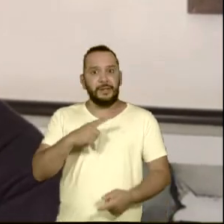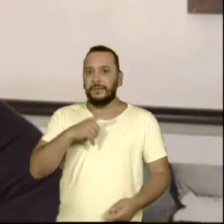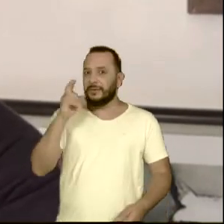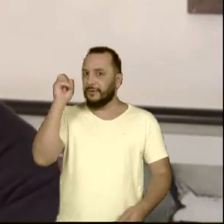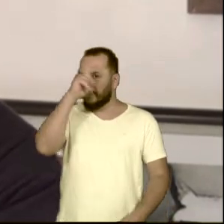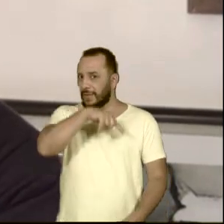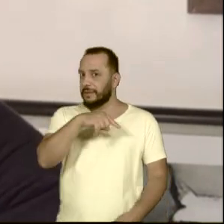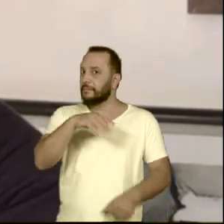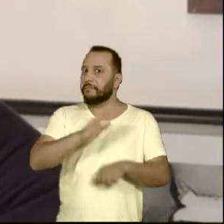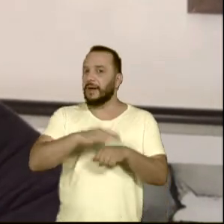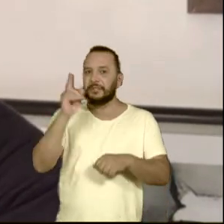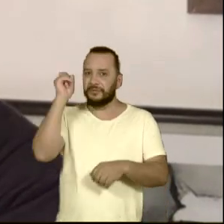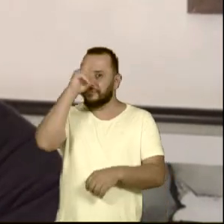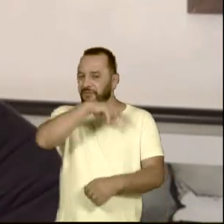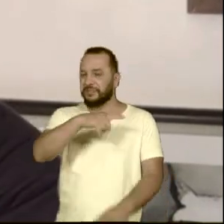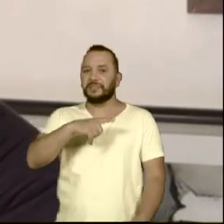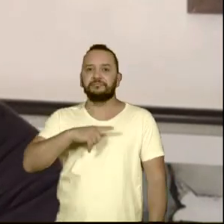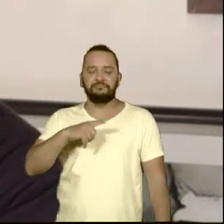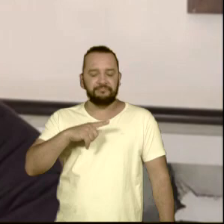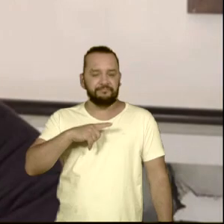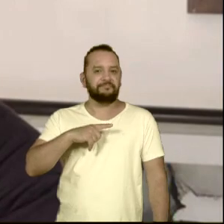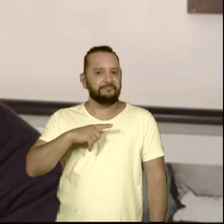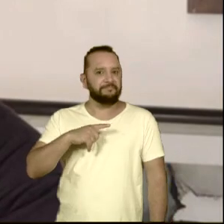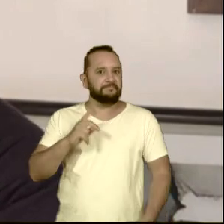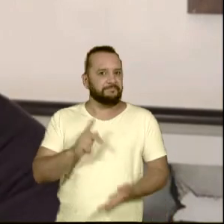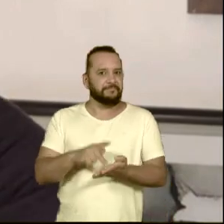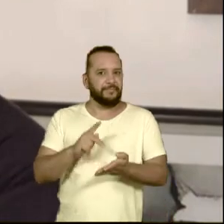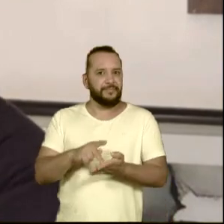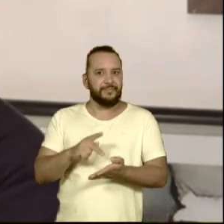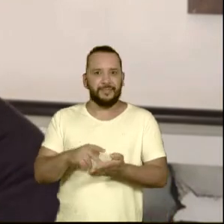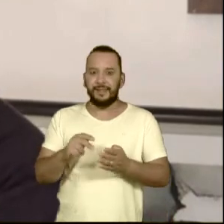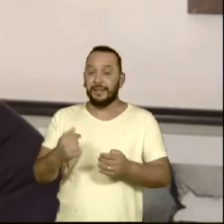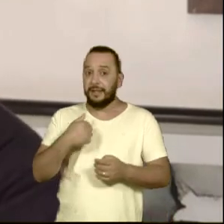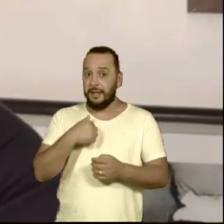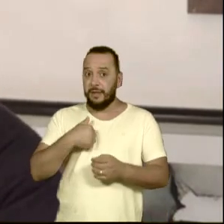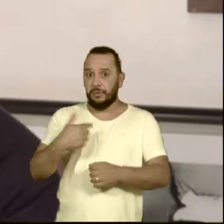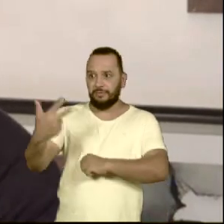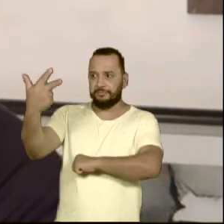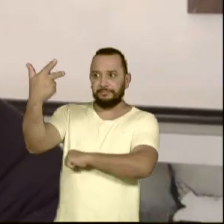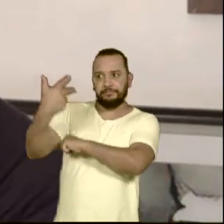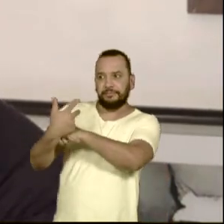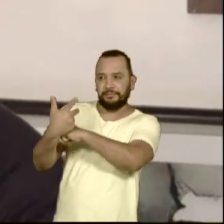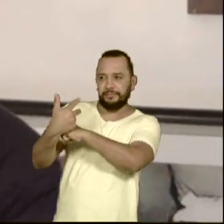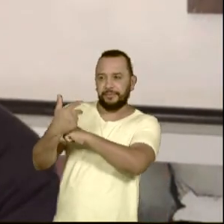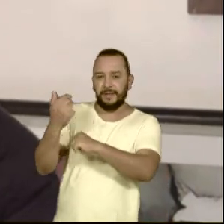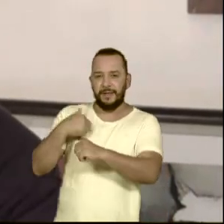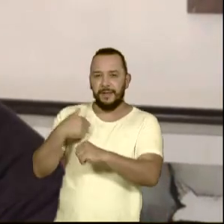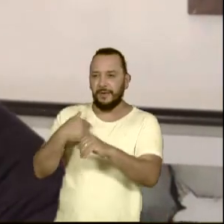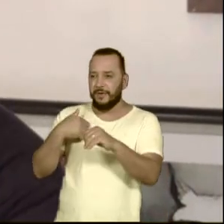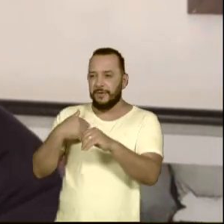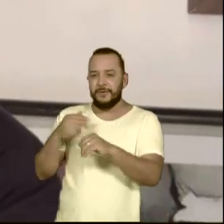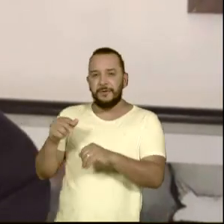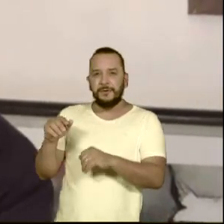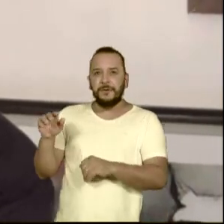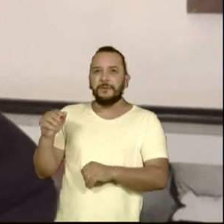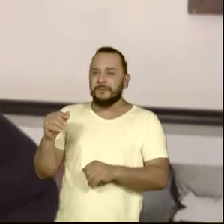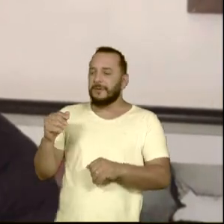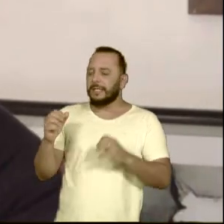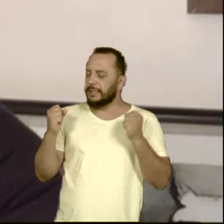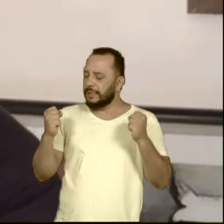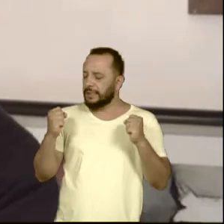um dos personagens mais difíceis que eu fiz, e que, a cada cena realizada, era um momento de muito prazer, de falar,